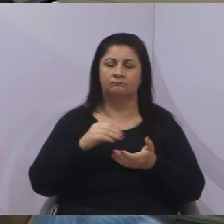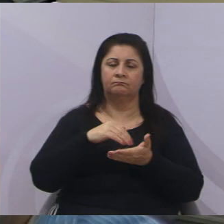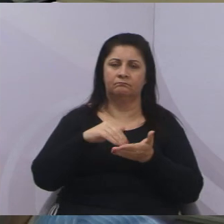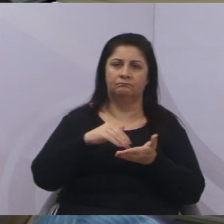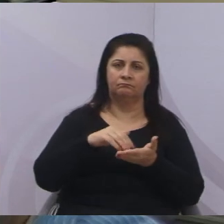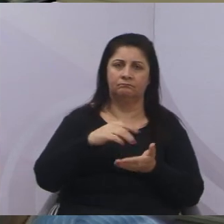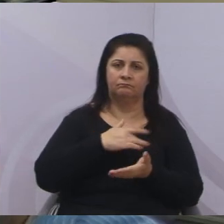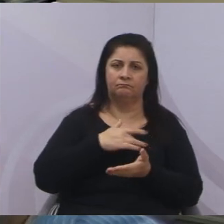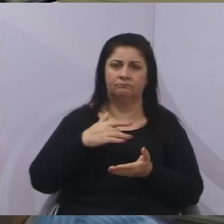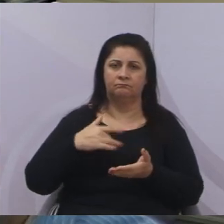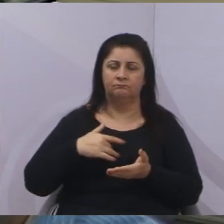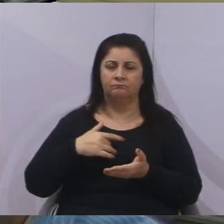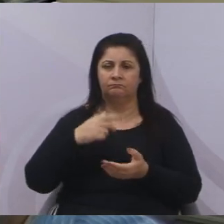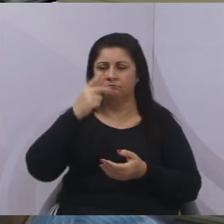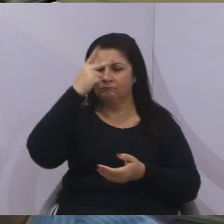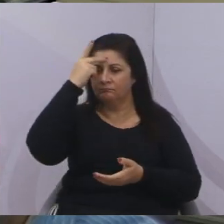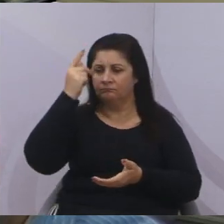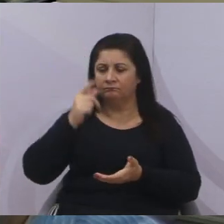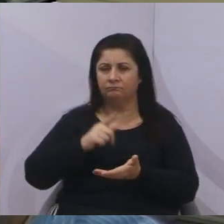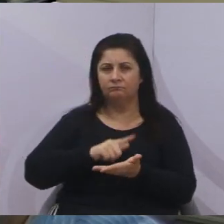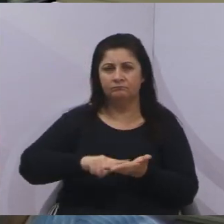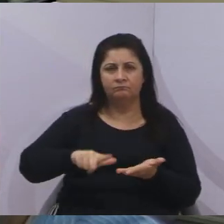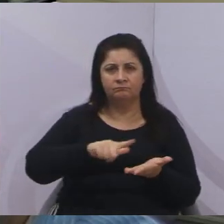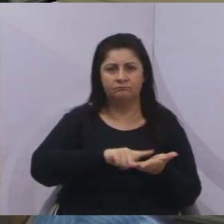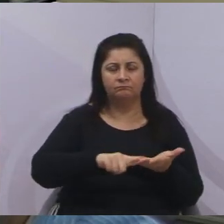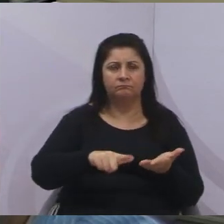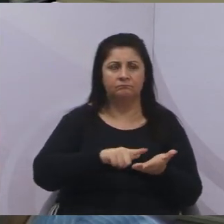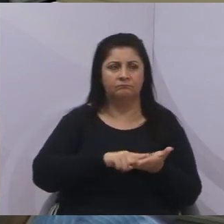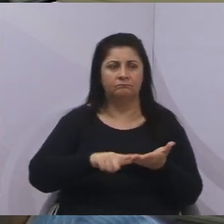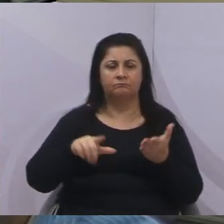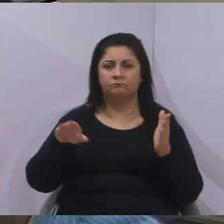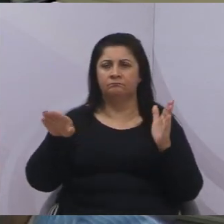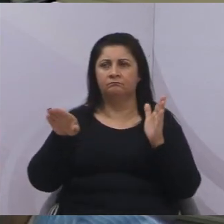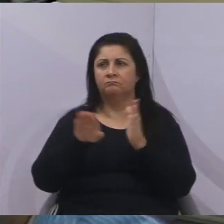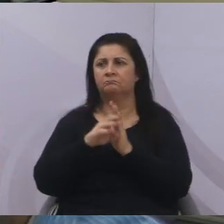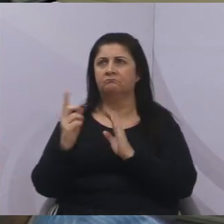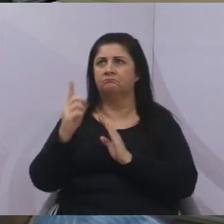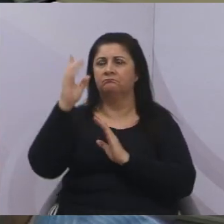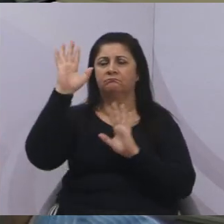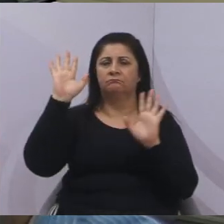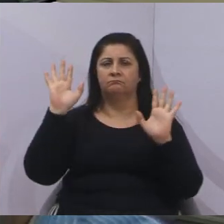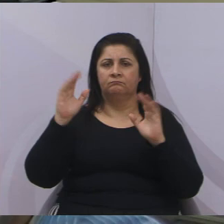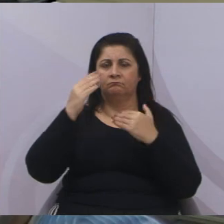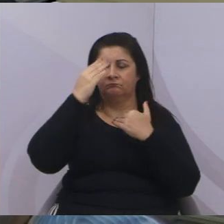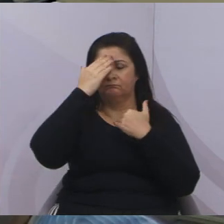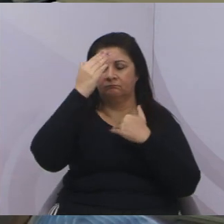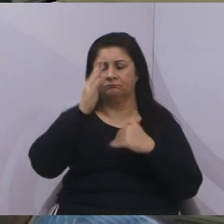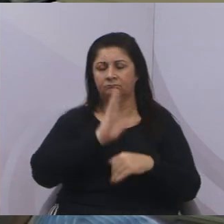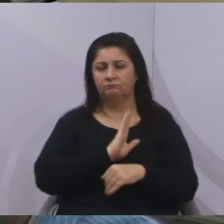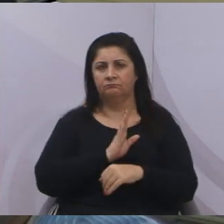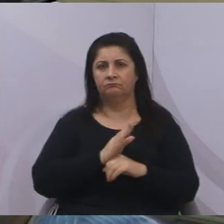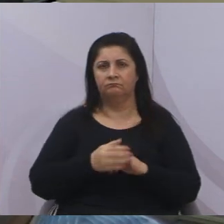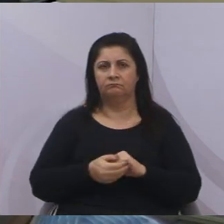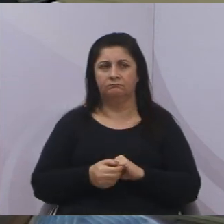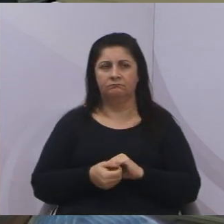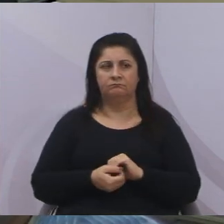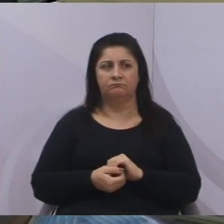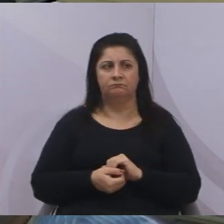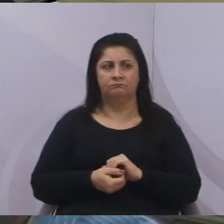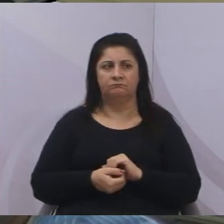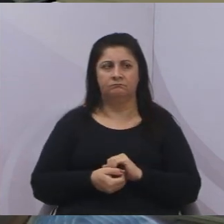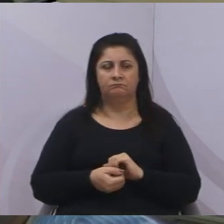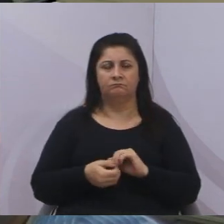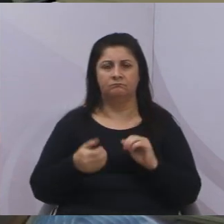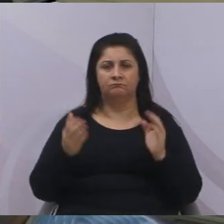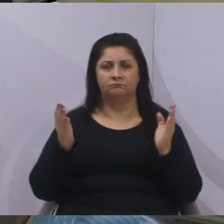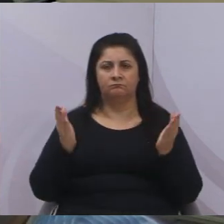de faxineiro até o último grau. Agradeço de coração. Hoje estou